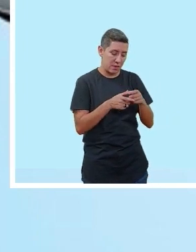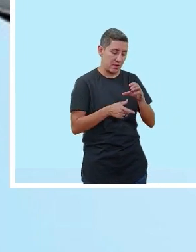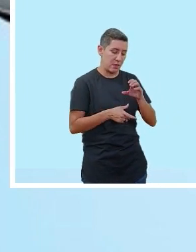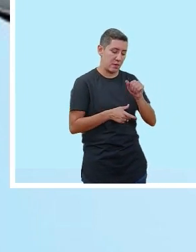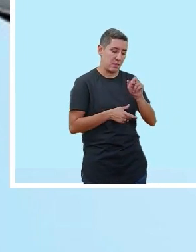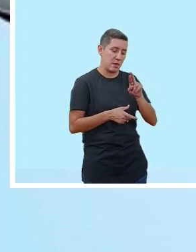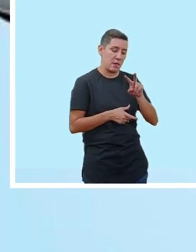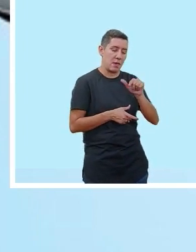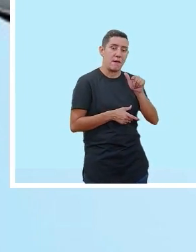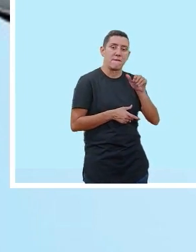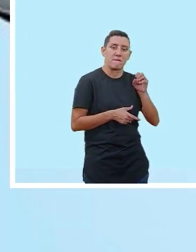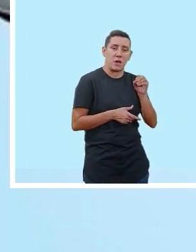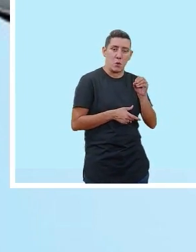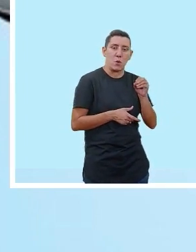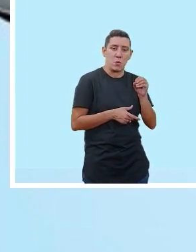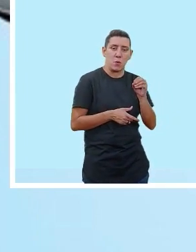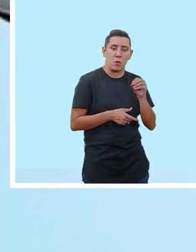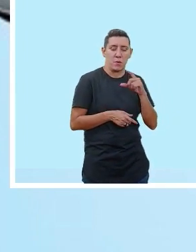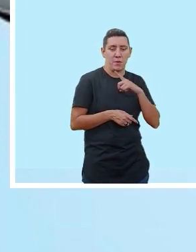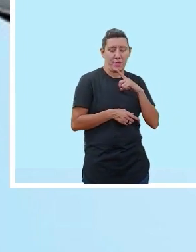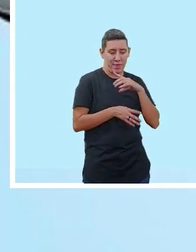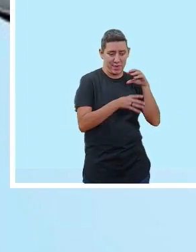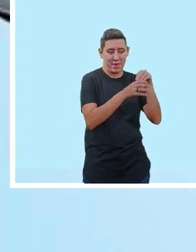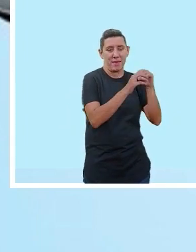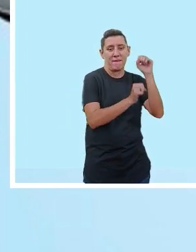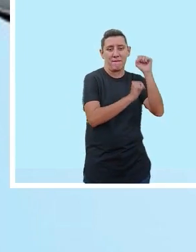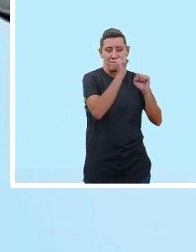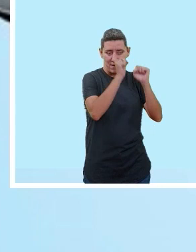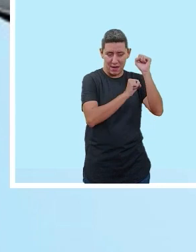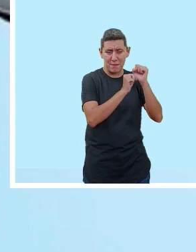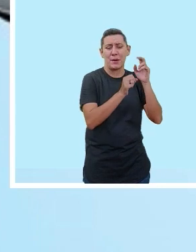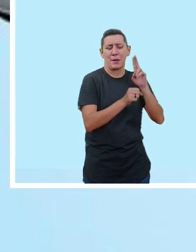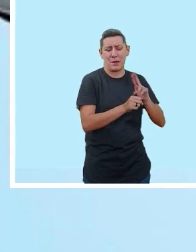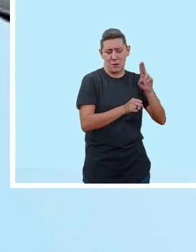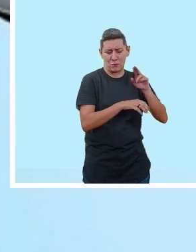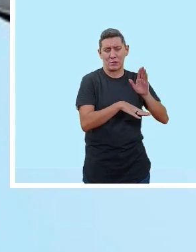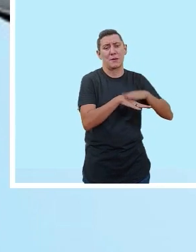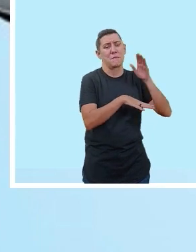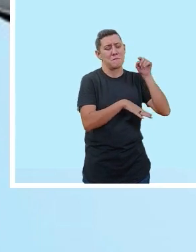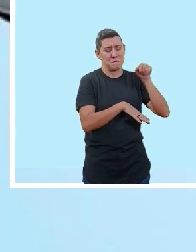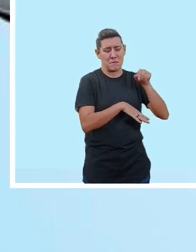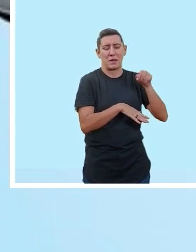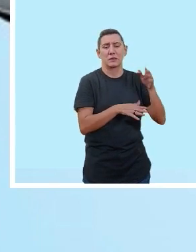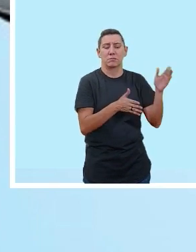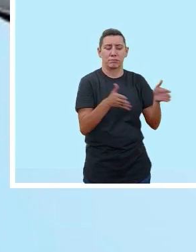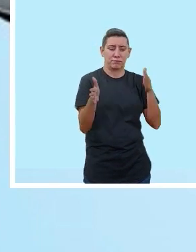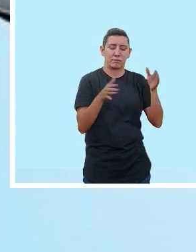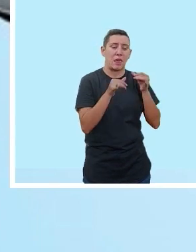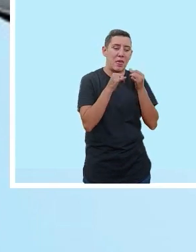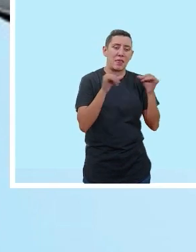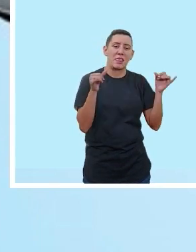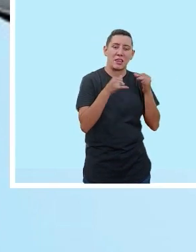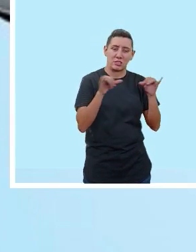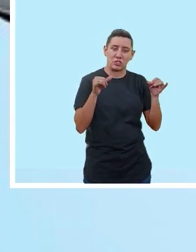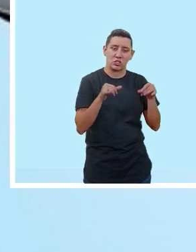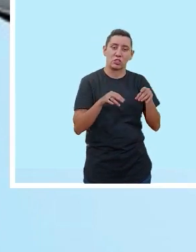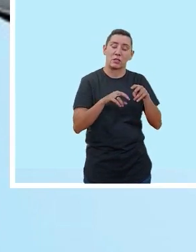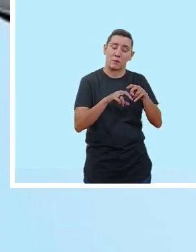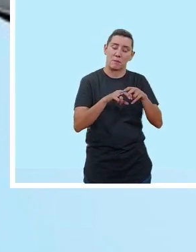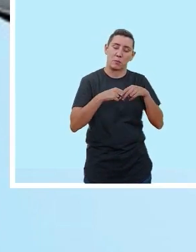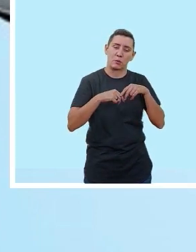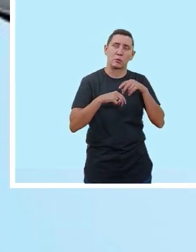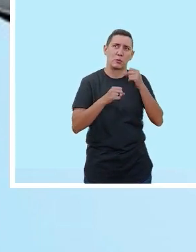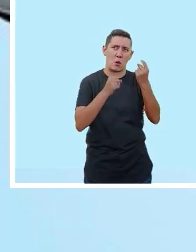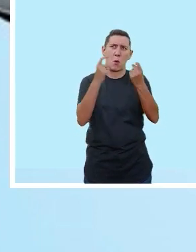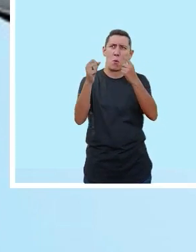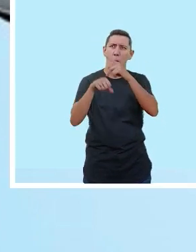usada desde a Revolução Industrial para a prática industrial e principalmente para a parte de geração de energia elétrica em alguns países, eu vou comentar